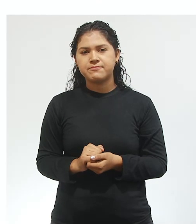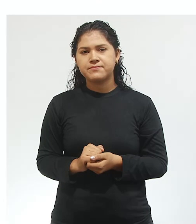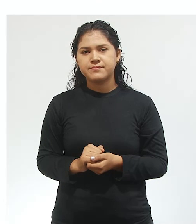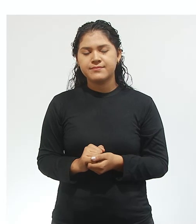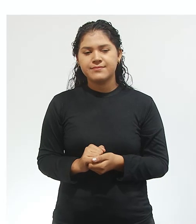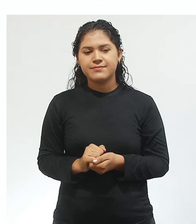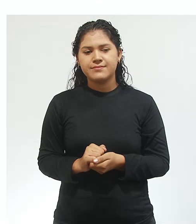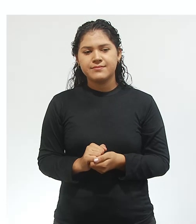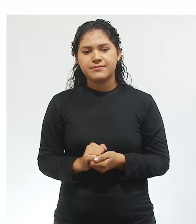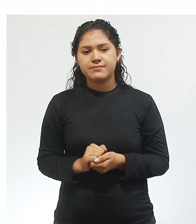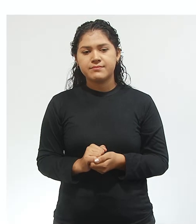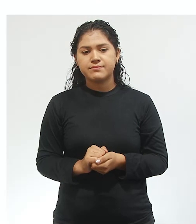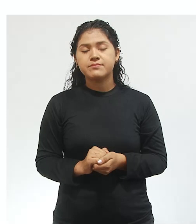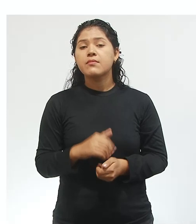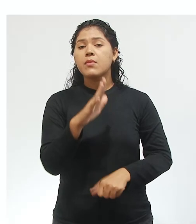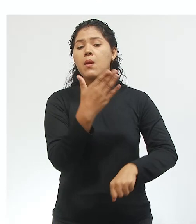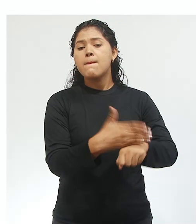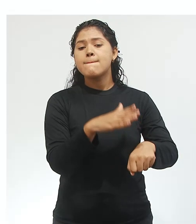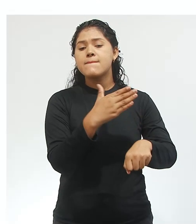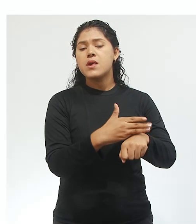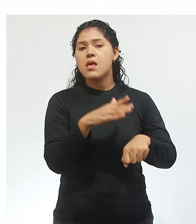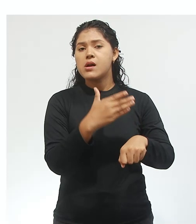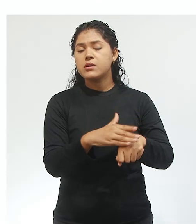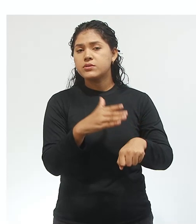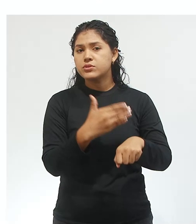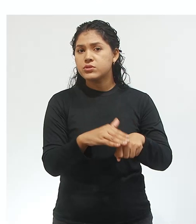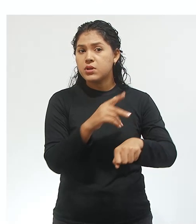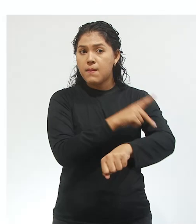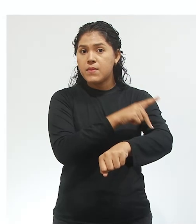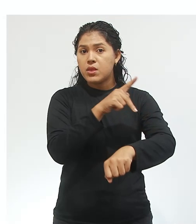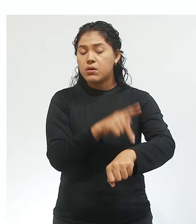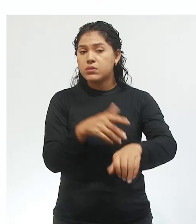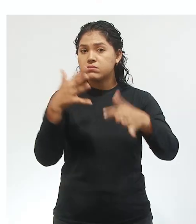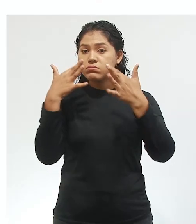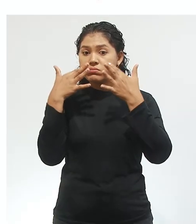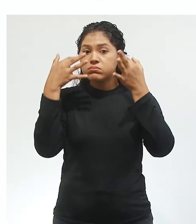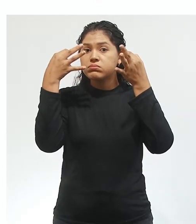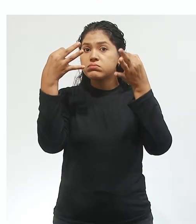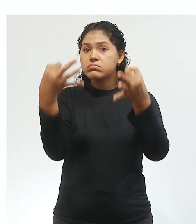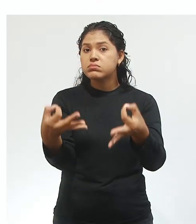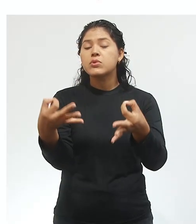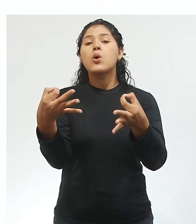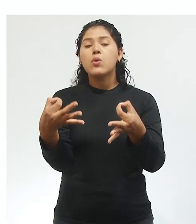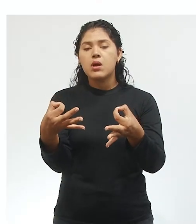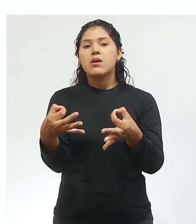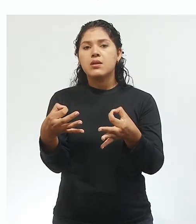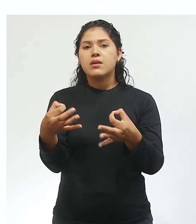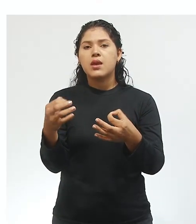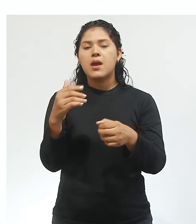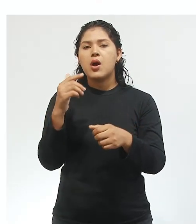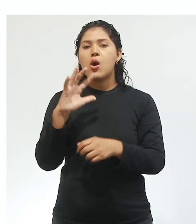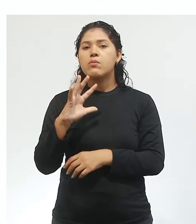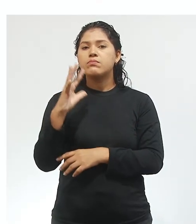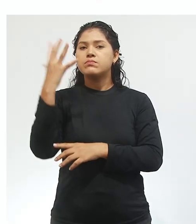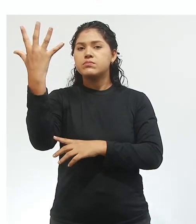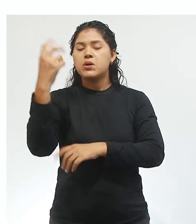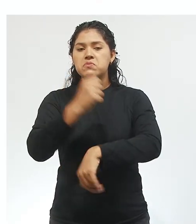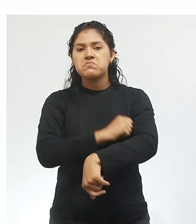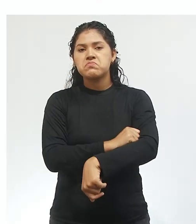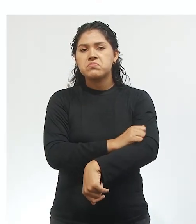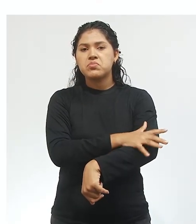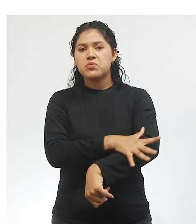Faz parte da prática pedagógica estar atento a todas as questões de natureza discriminatória que